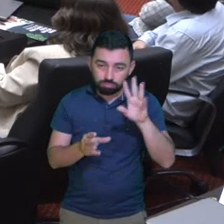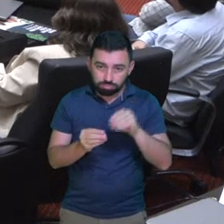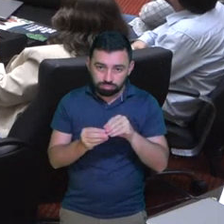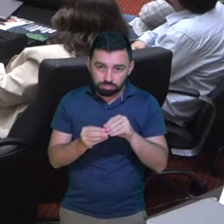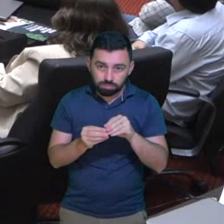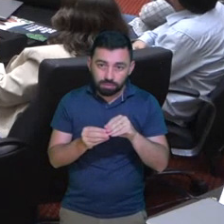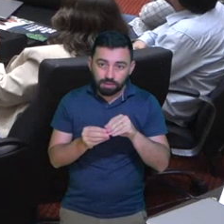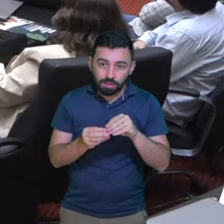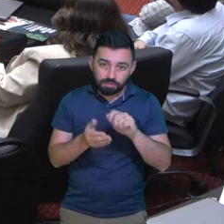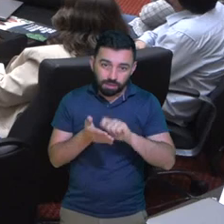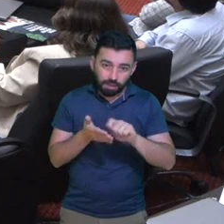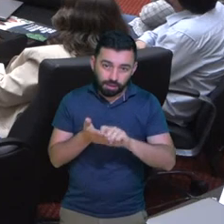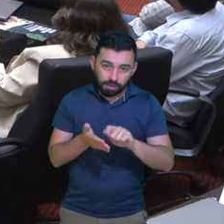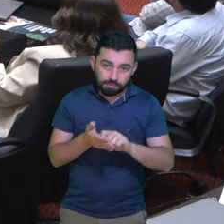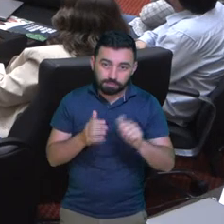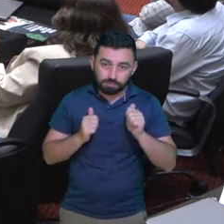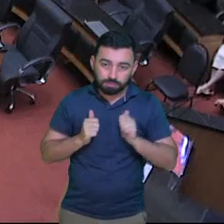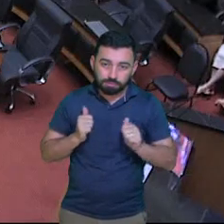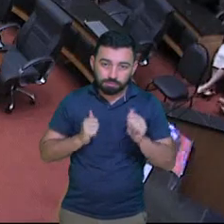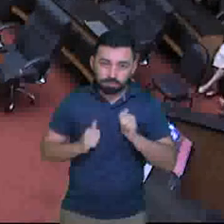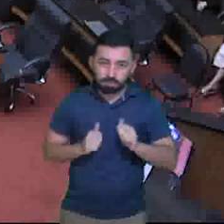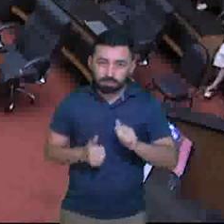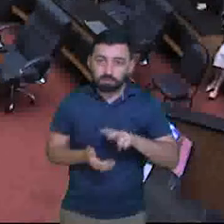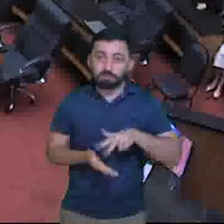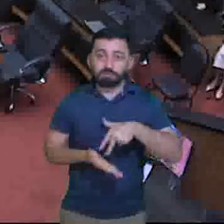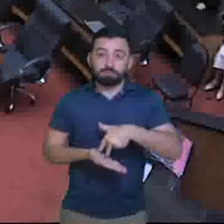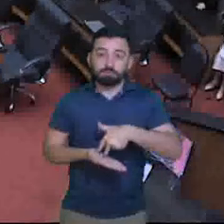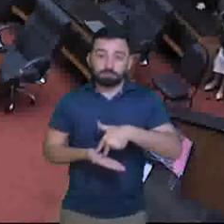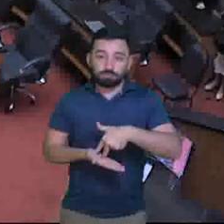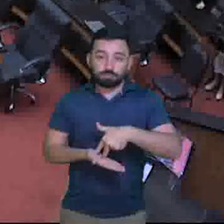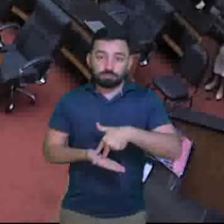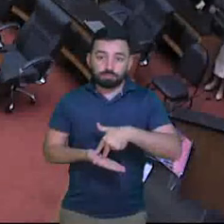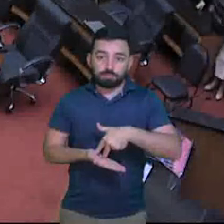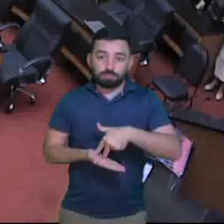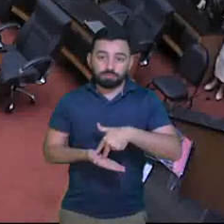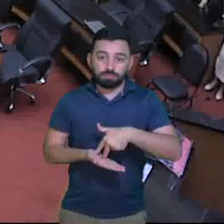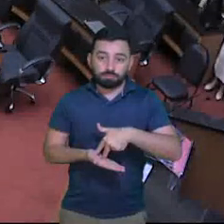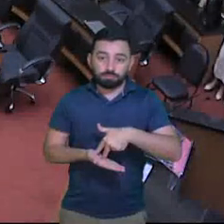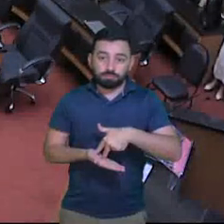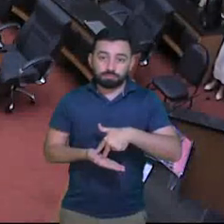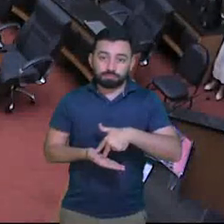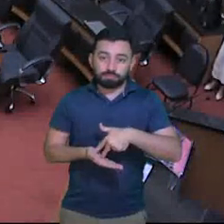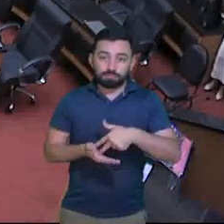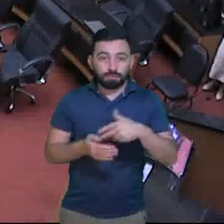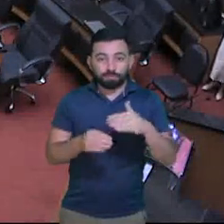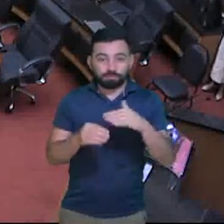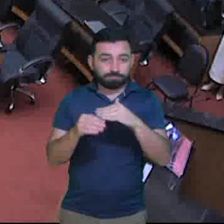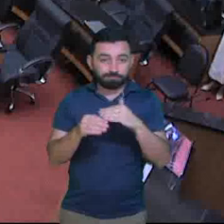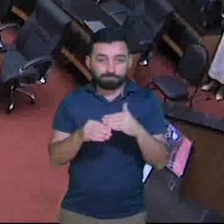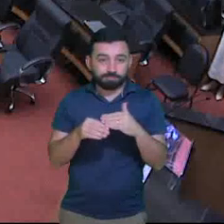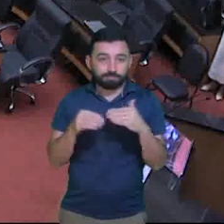carta de esperança se levante de pé para dar sua anuência